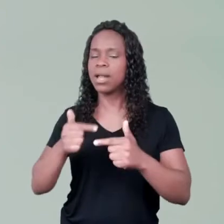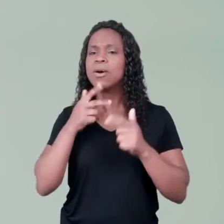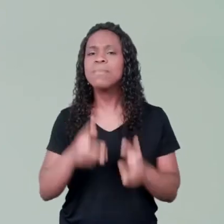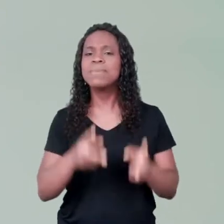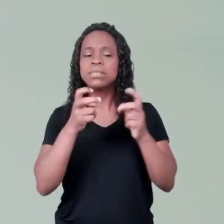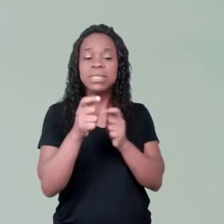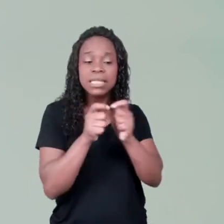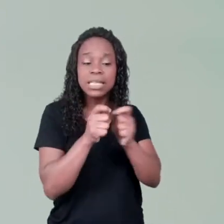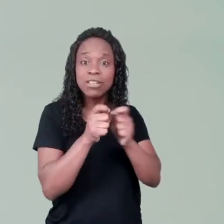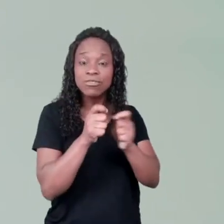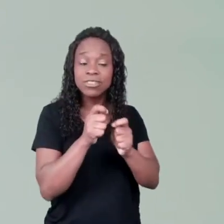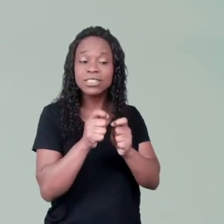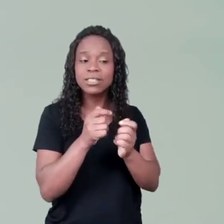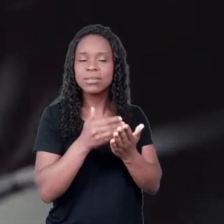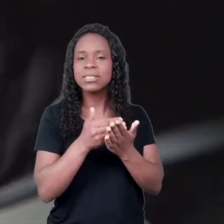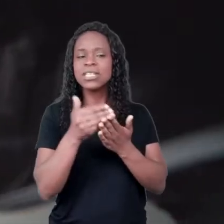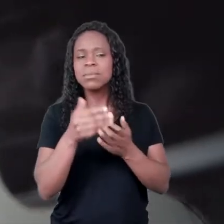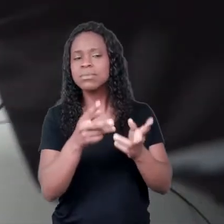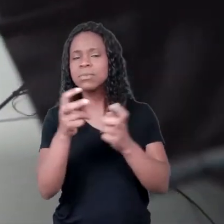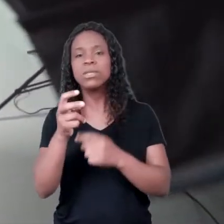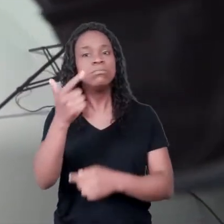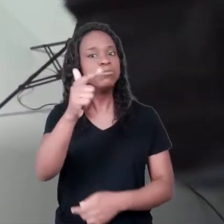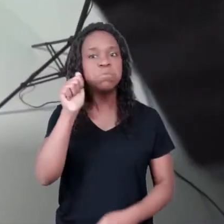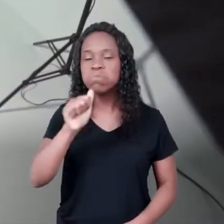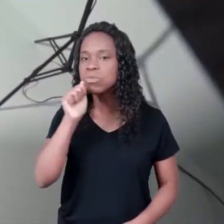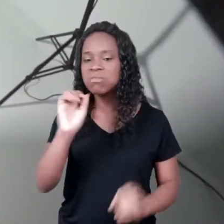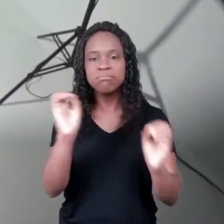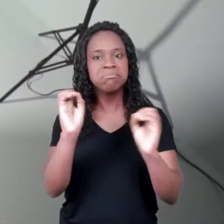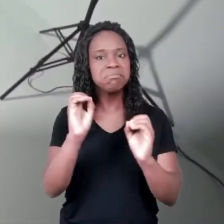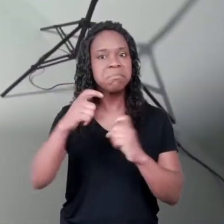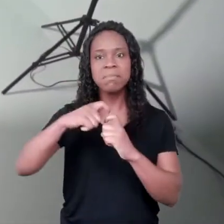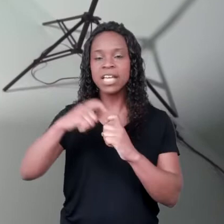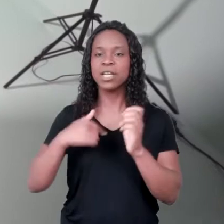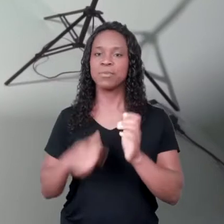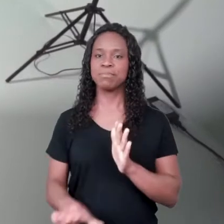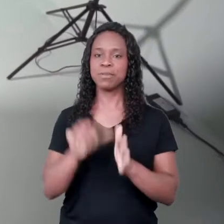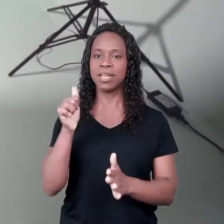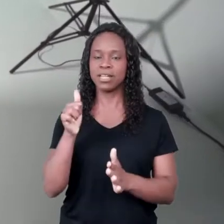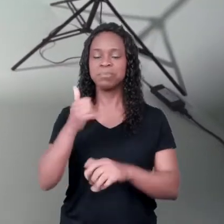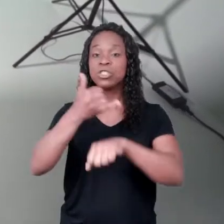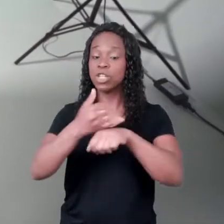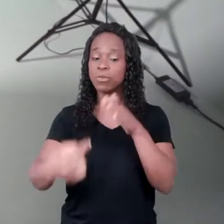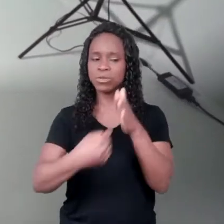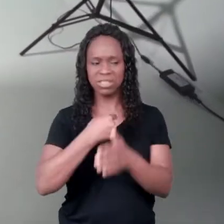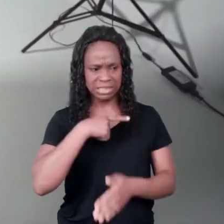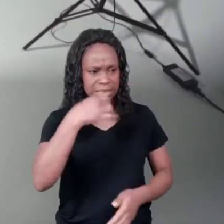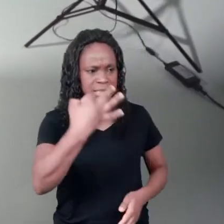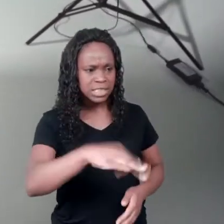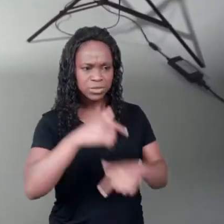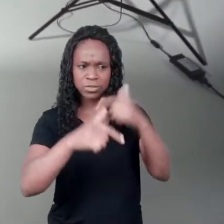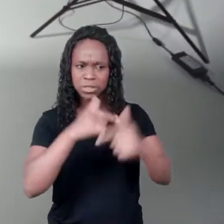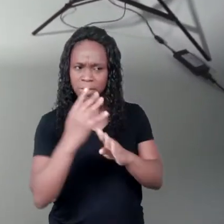eu percebi, quando na entrevista, que não tinha nenhuma mulher médica até então, eu fui a primeira, o chefe lá perguntou: mas você